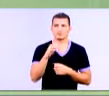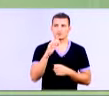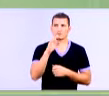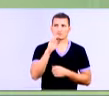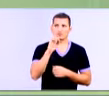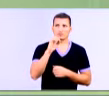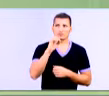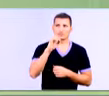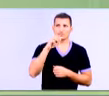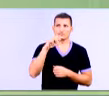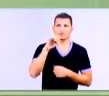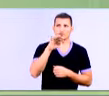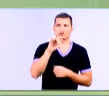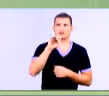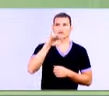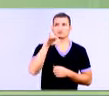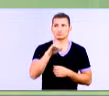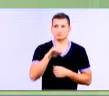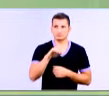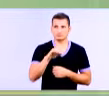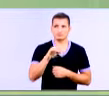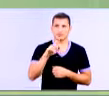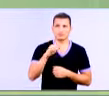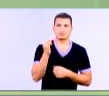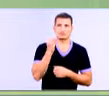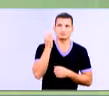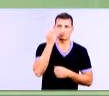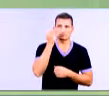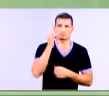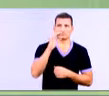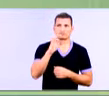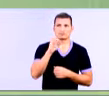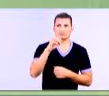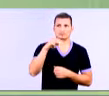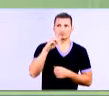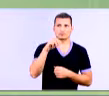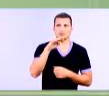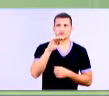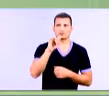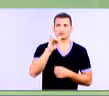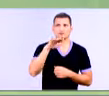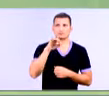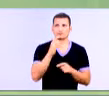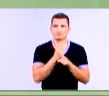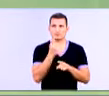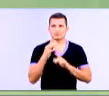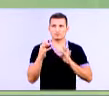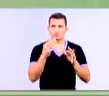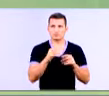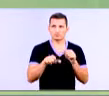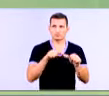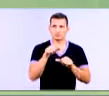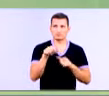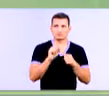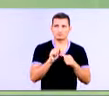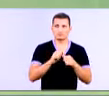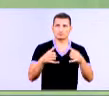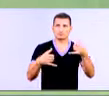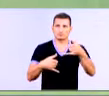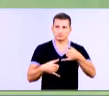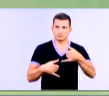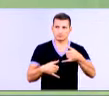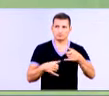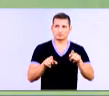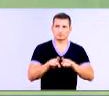como comentário, né? É importante no comentário identificar todas as alterações feitas no código e também